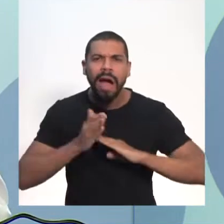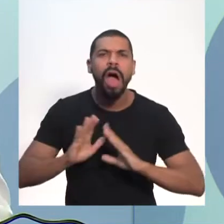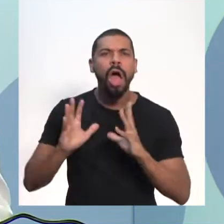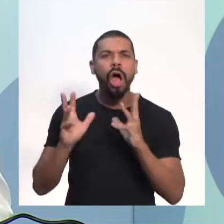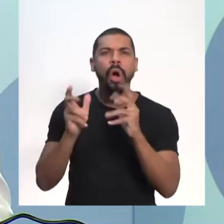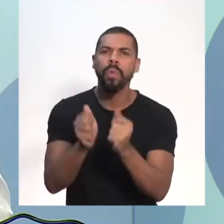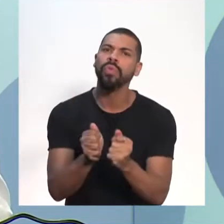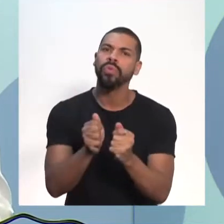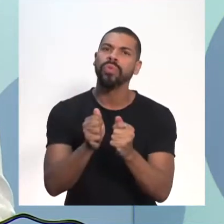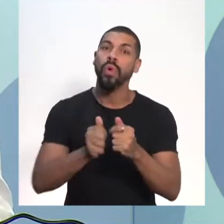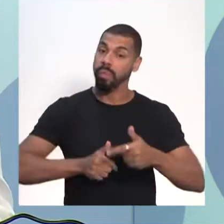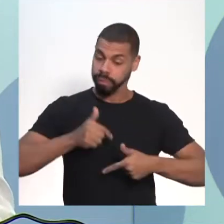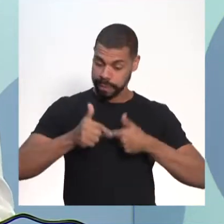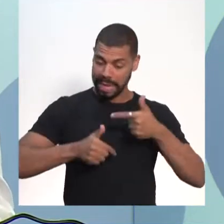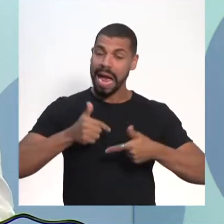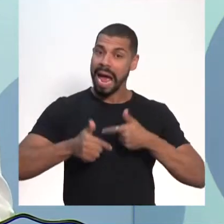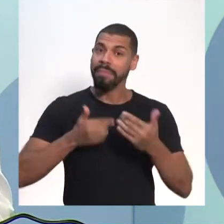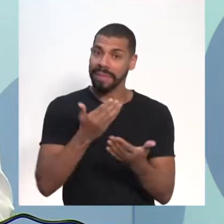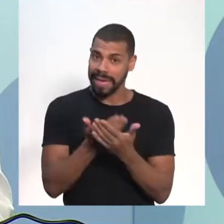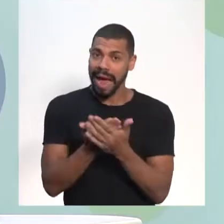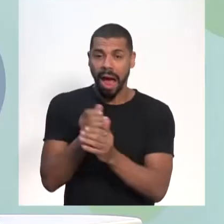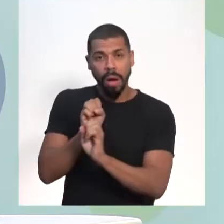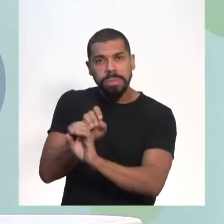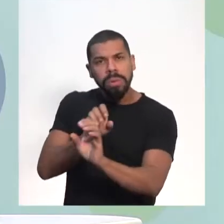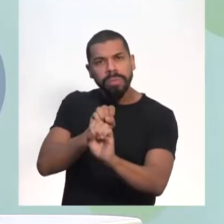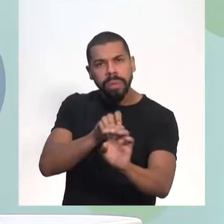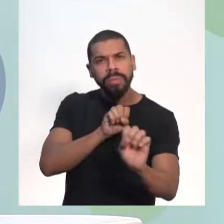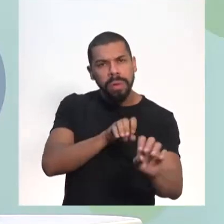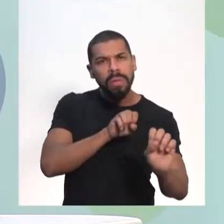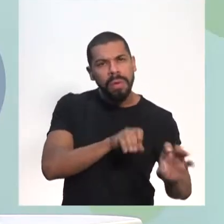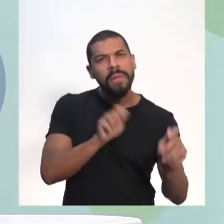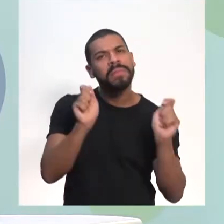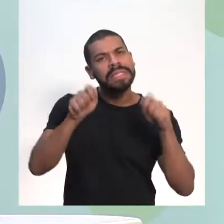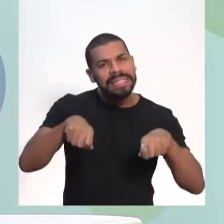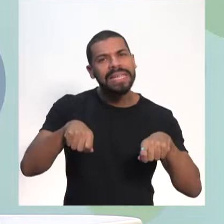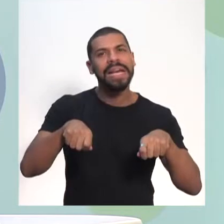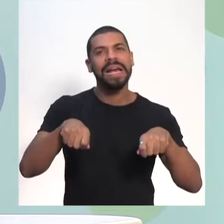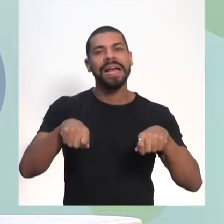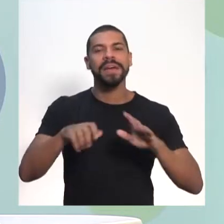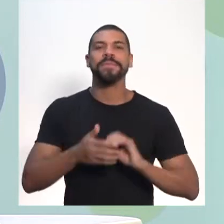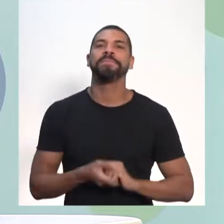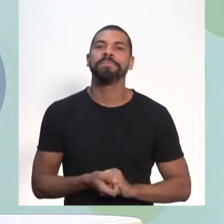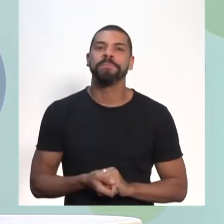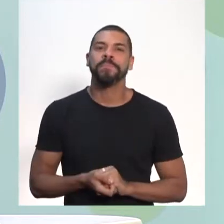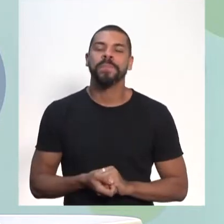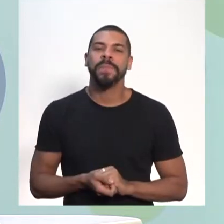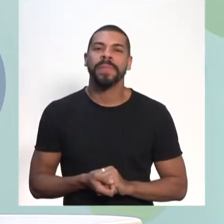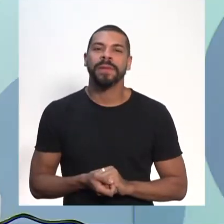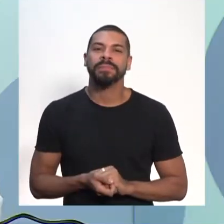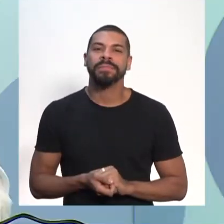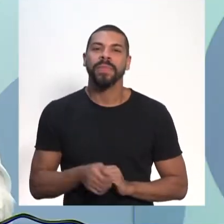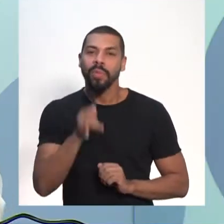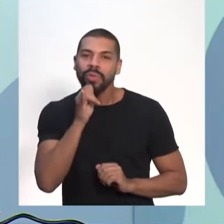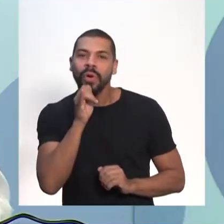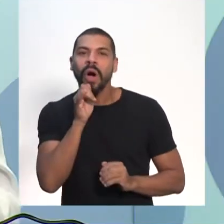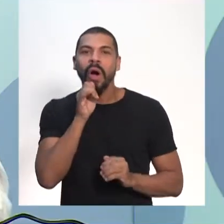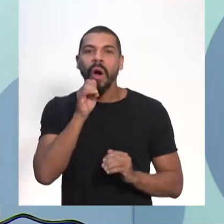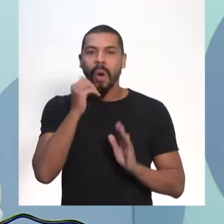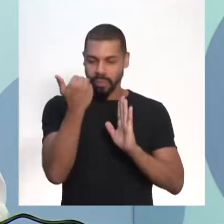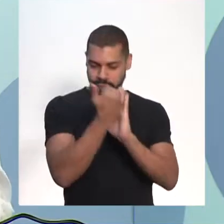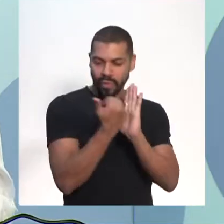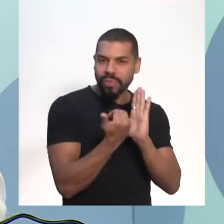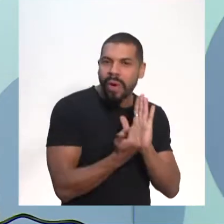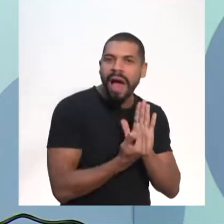conseguisse realizar essas aulas. Tivemos, claro, né, as meninas estão lá na elaboração dos materiais,